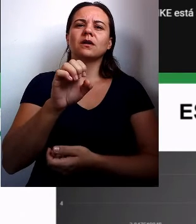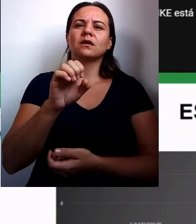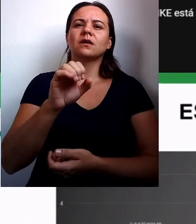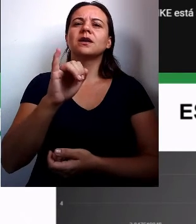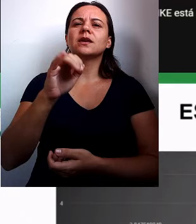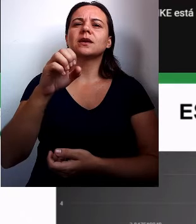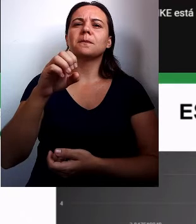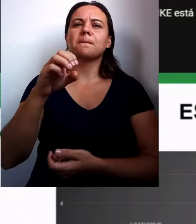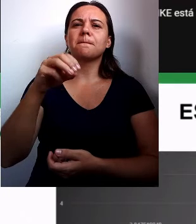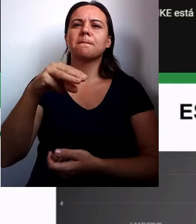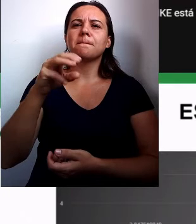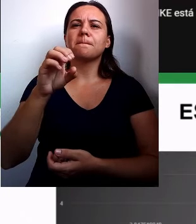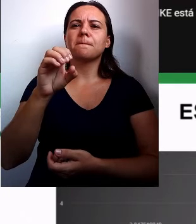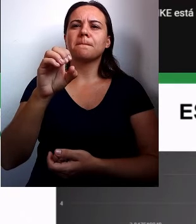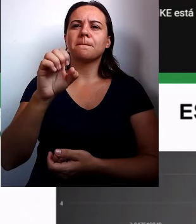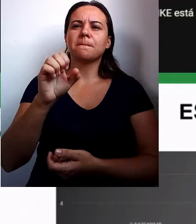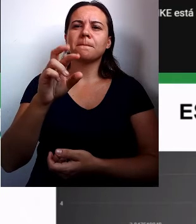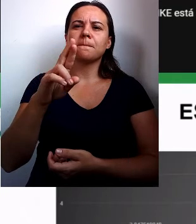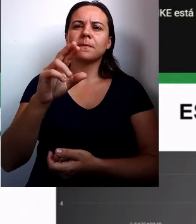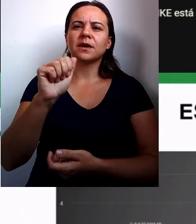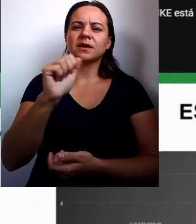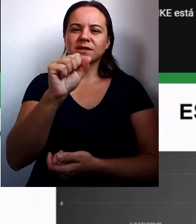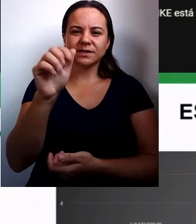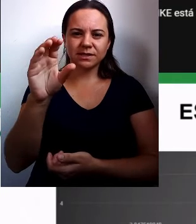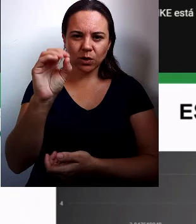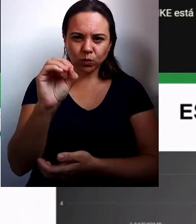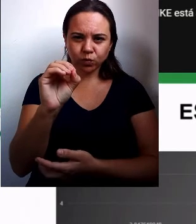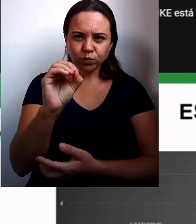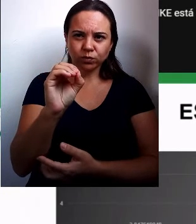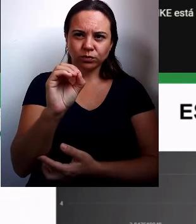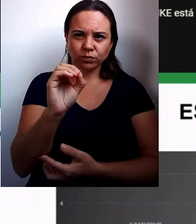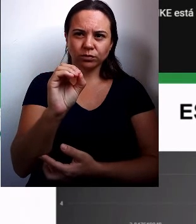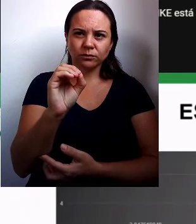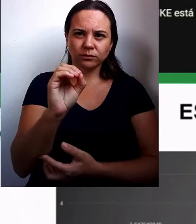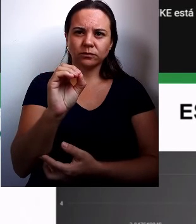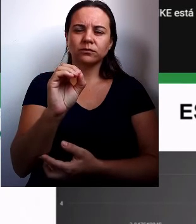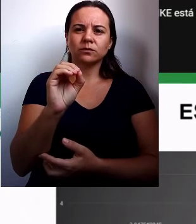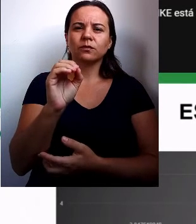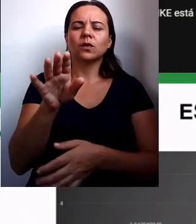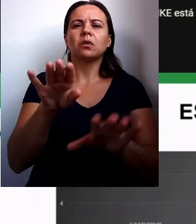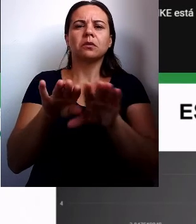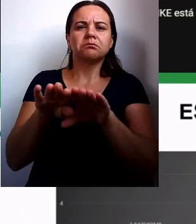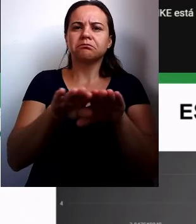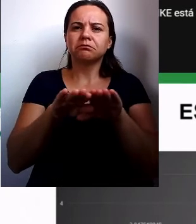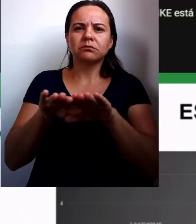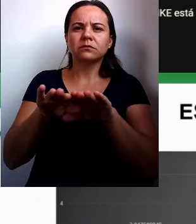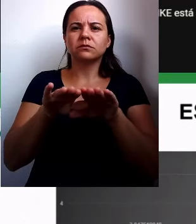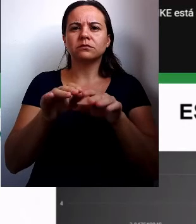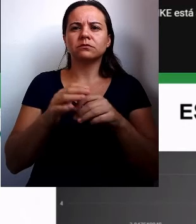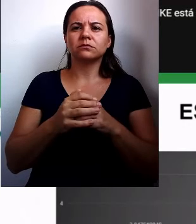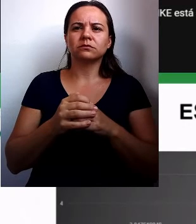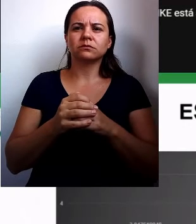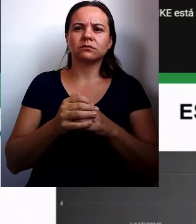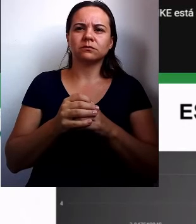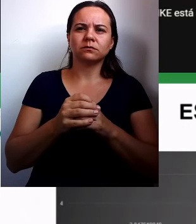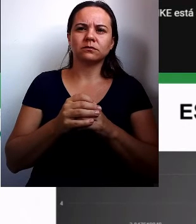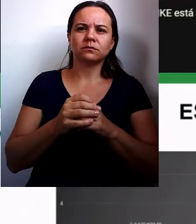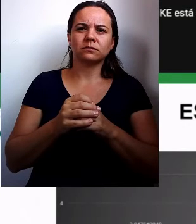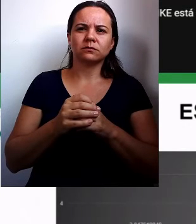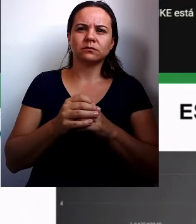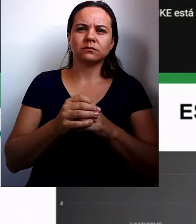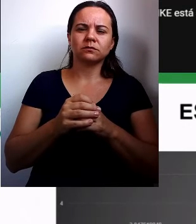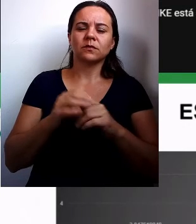Na questão da imersão, né, veio que ela ficou bem proporcional